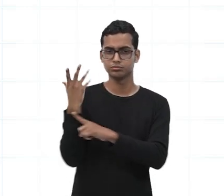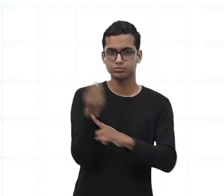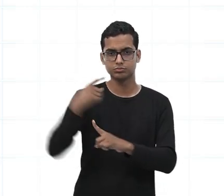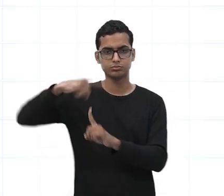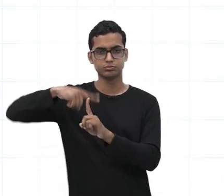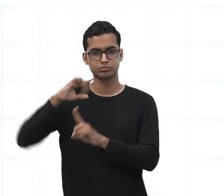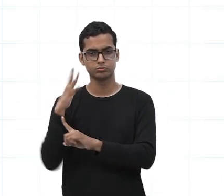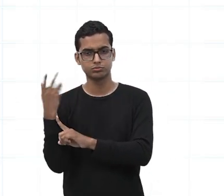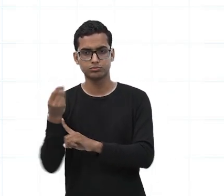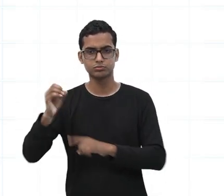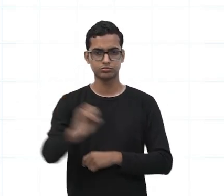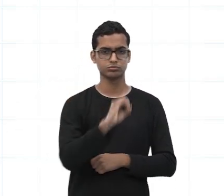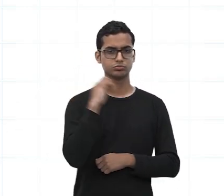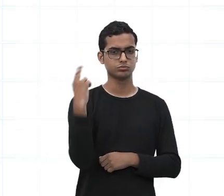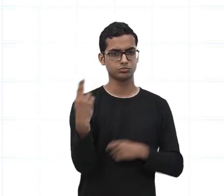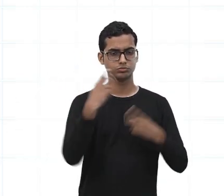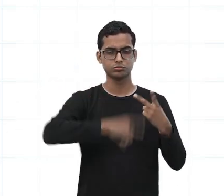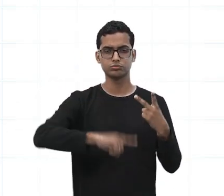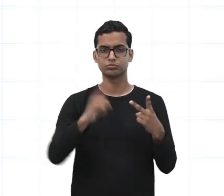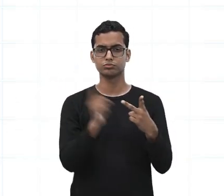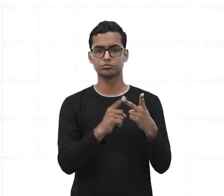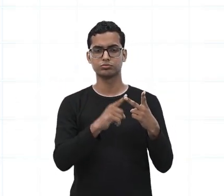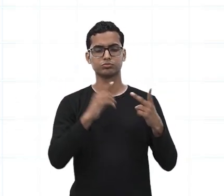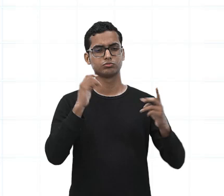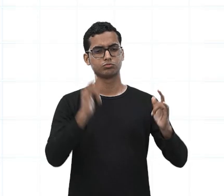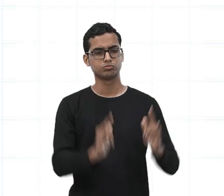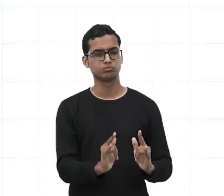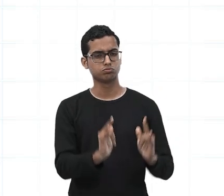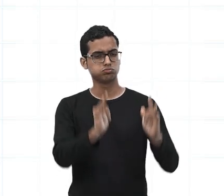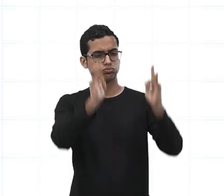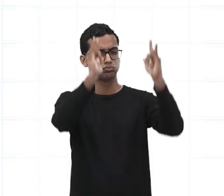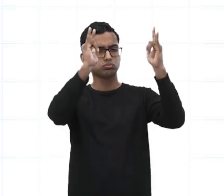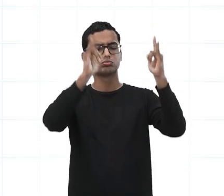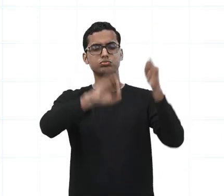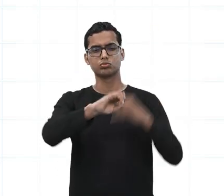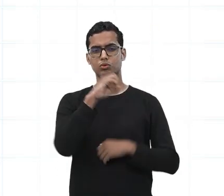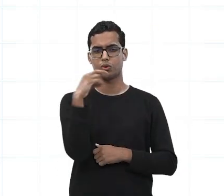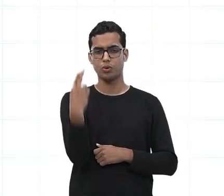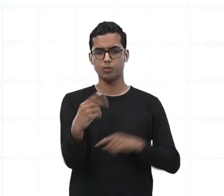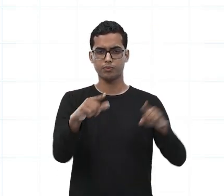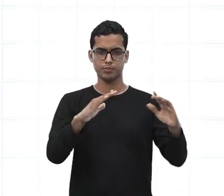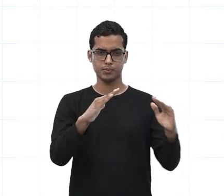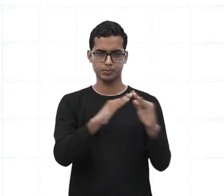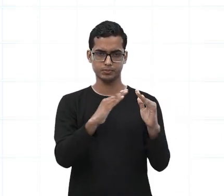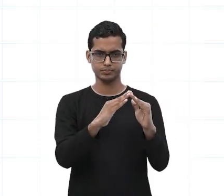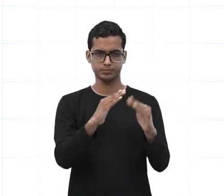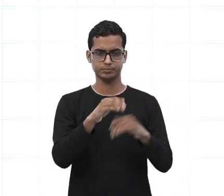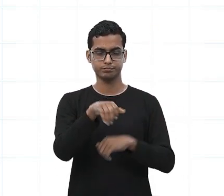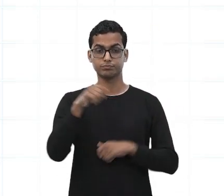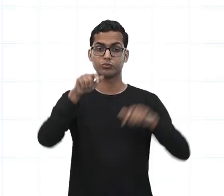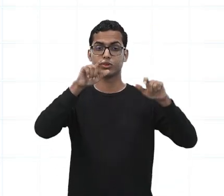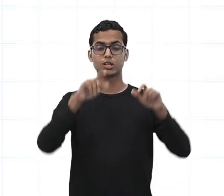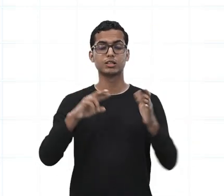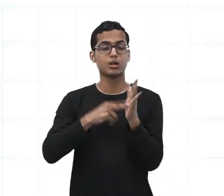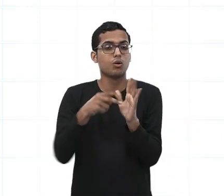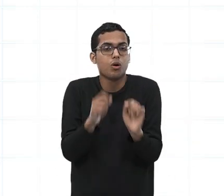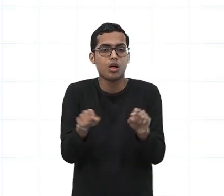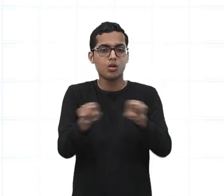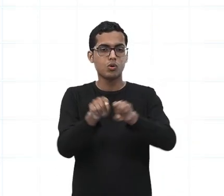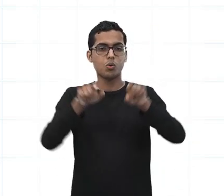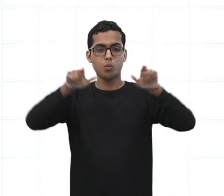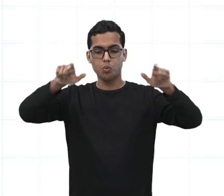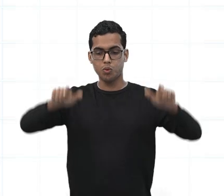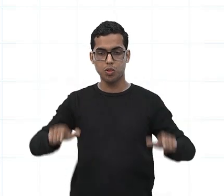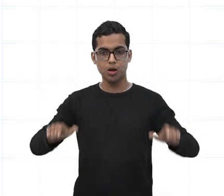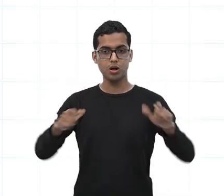ou também a um edifício ou casa, ou seja, ao espaço no qual podem